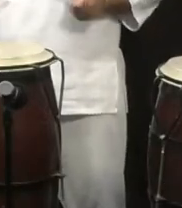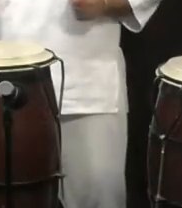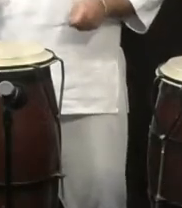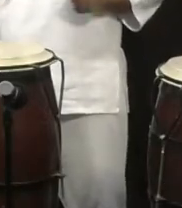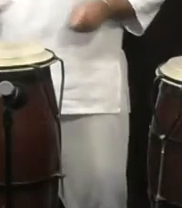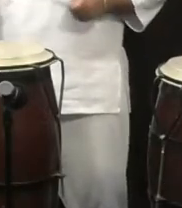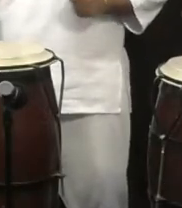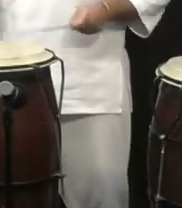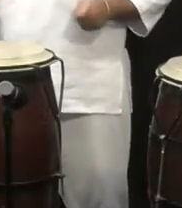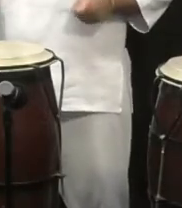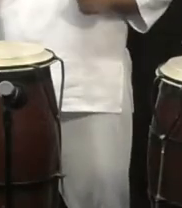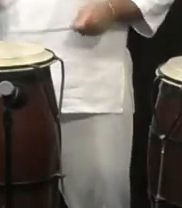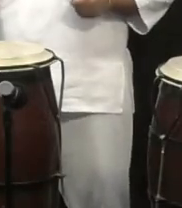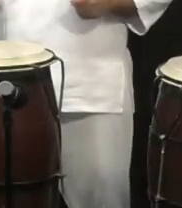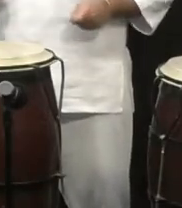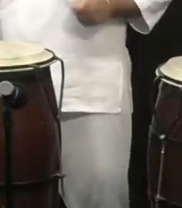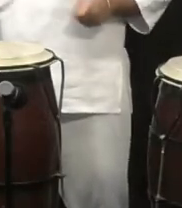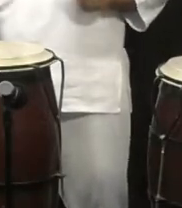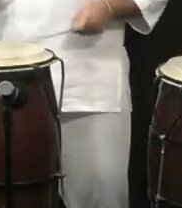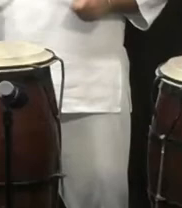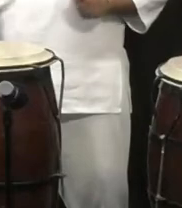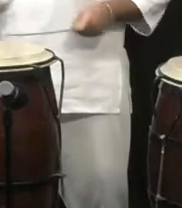E aí